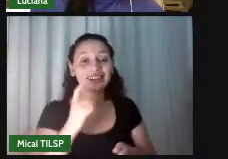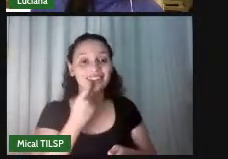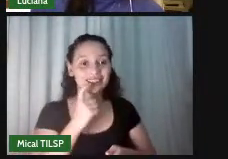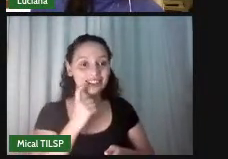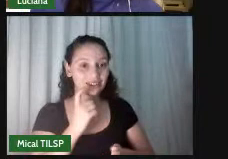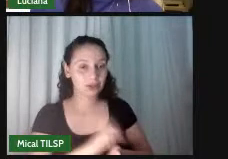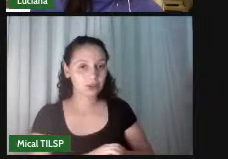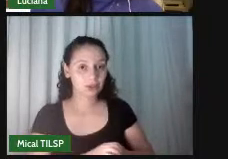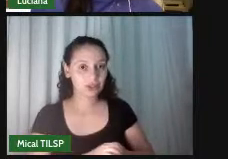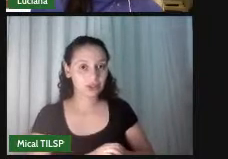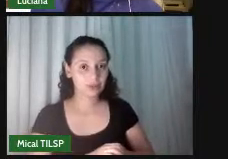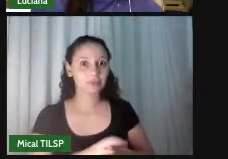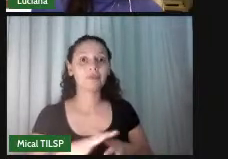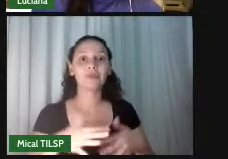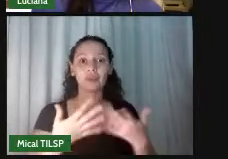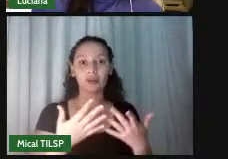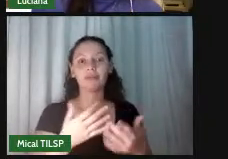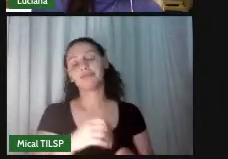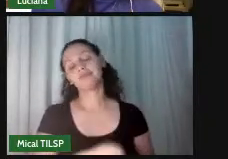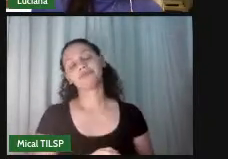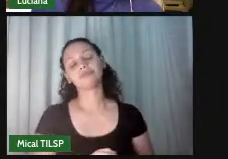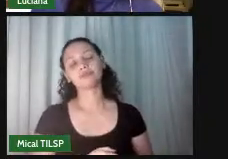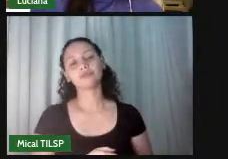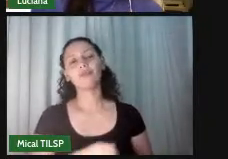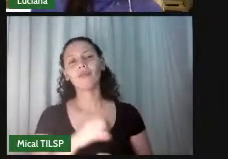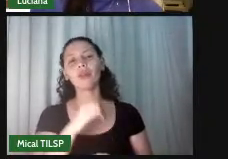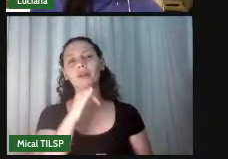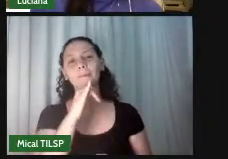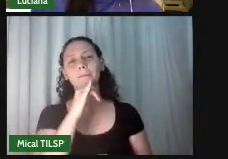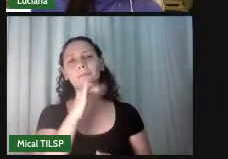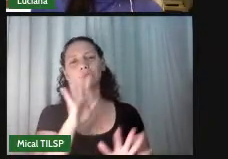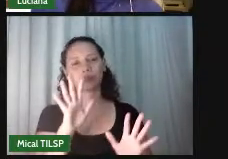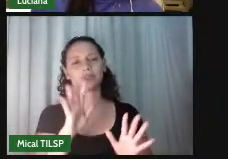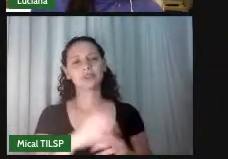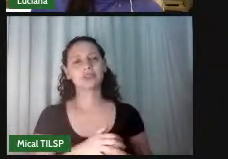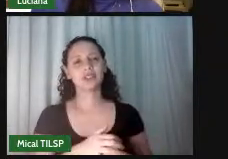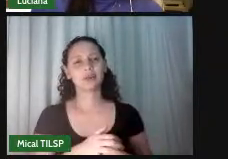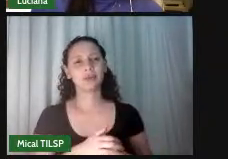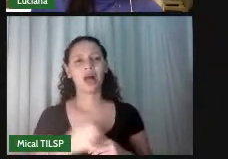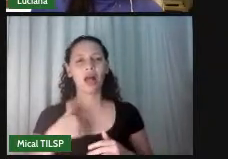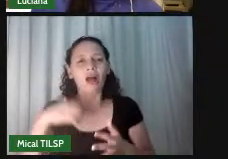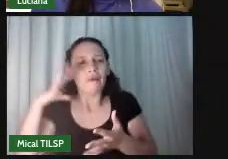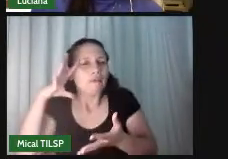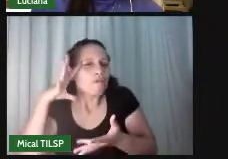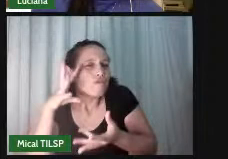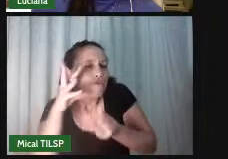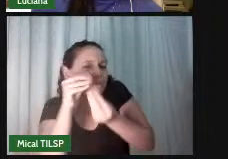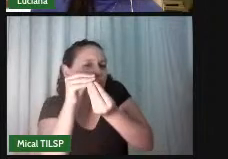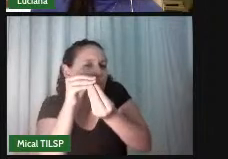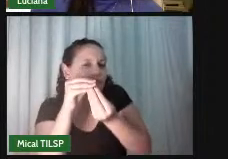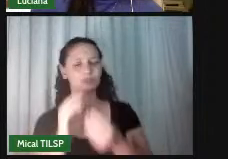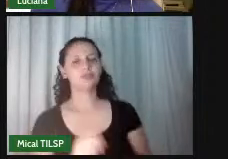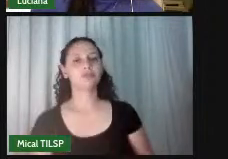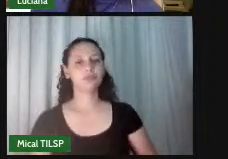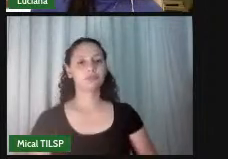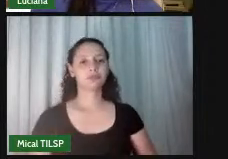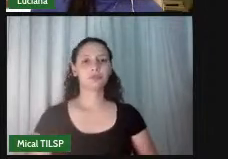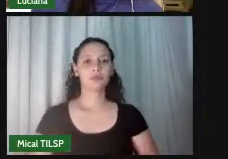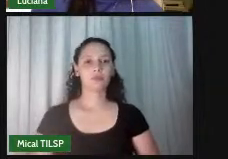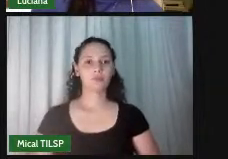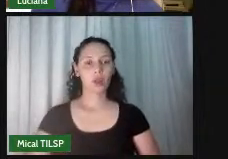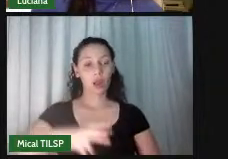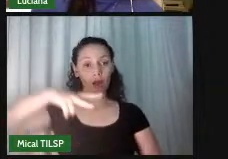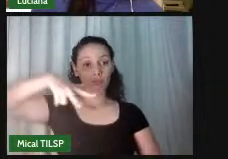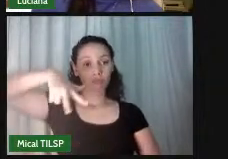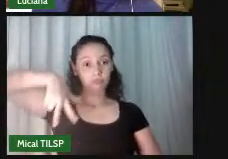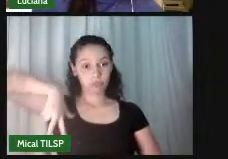um caso bem interessante, tá? Que eu vou resumir aqui para vocês, ok? O